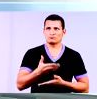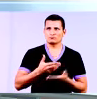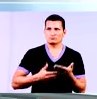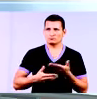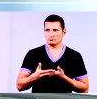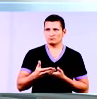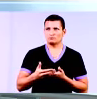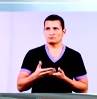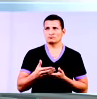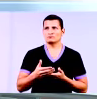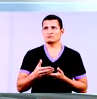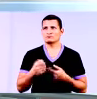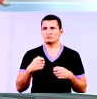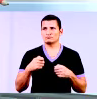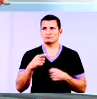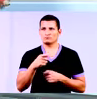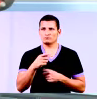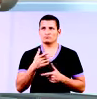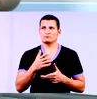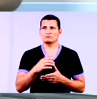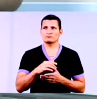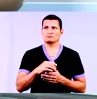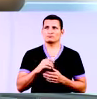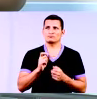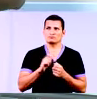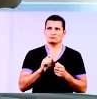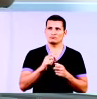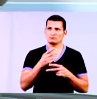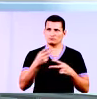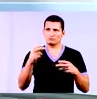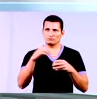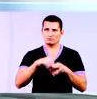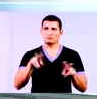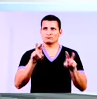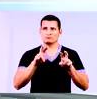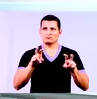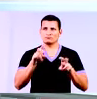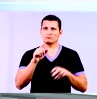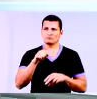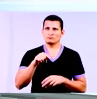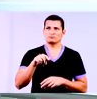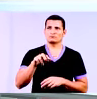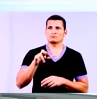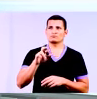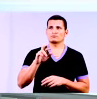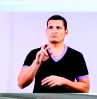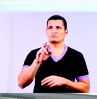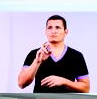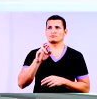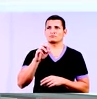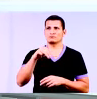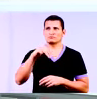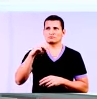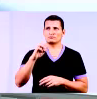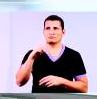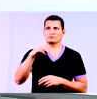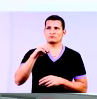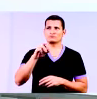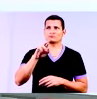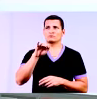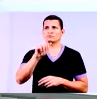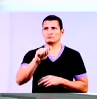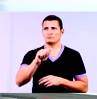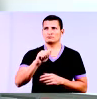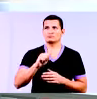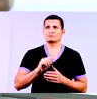para executar uma ação dentro da máquina. Isso é uma memória, e quanto mais importante na hierarquia, quanto